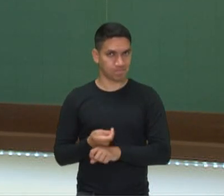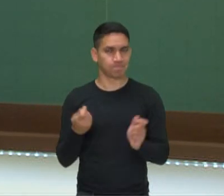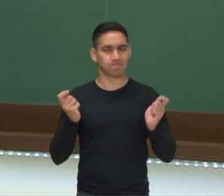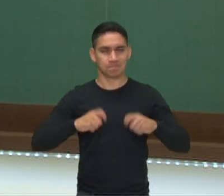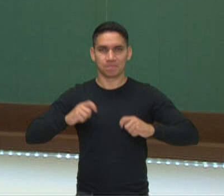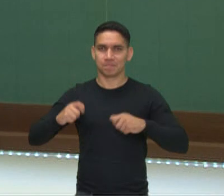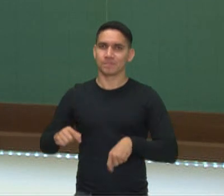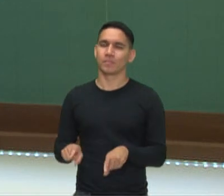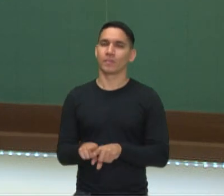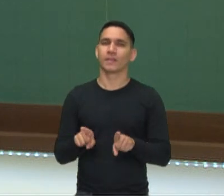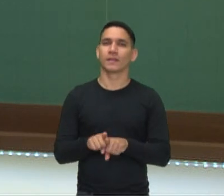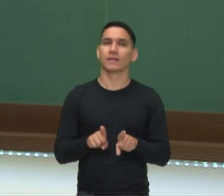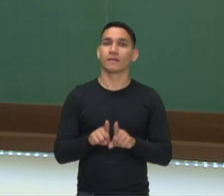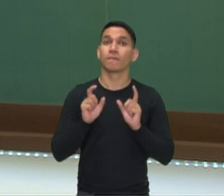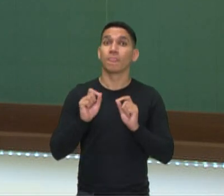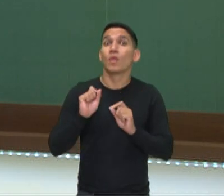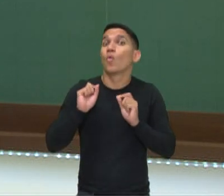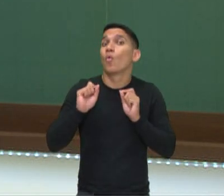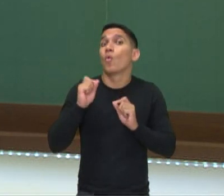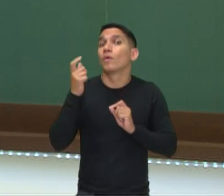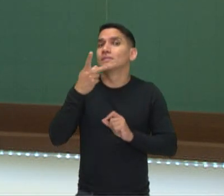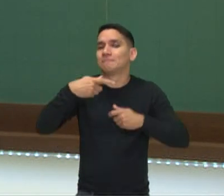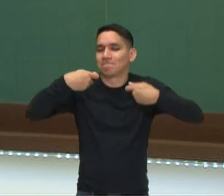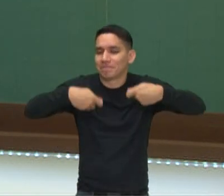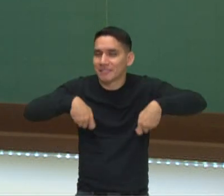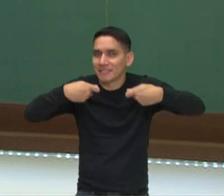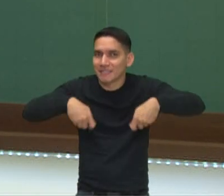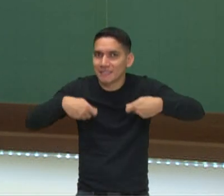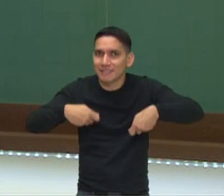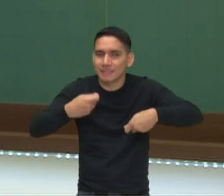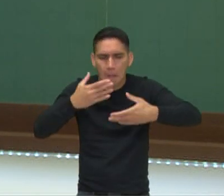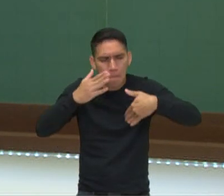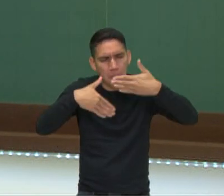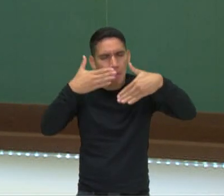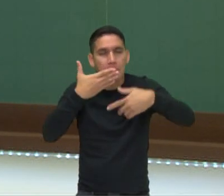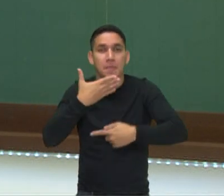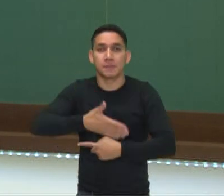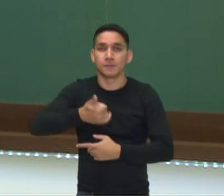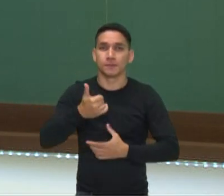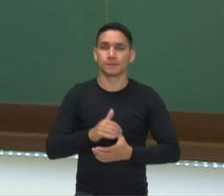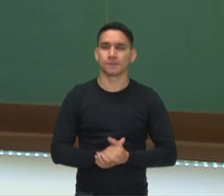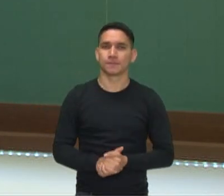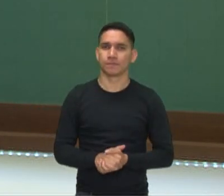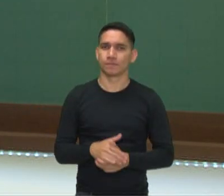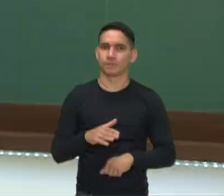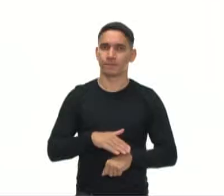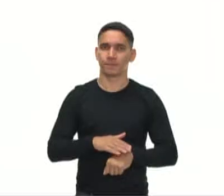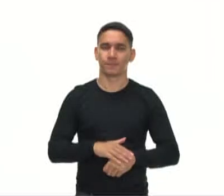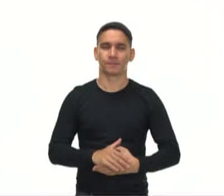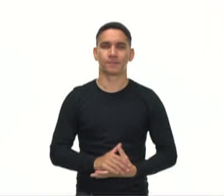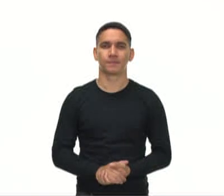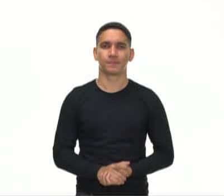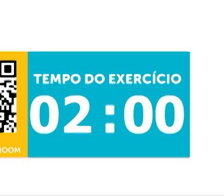suas competências e o que você precisa desenvolver melhor. Até daqui a pouco!